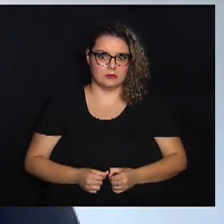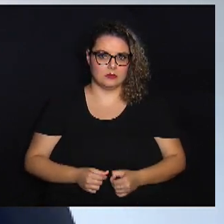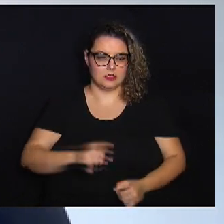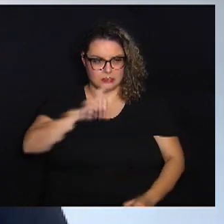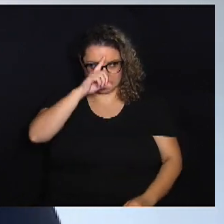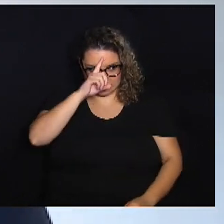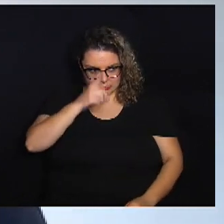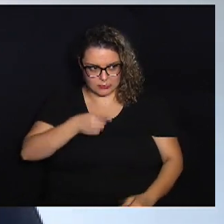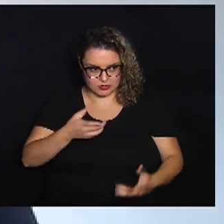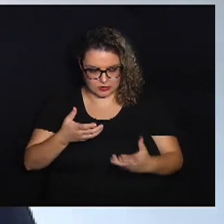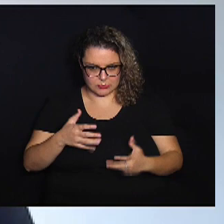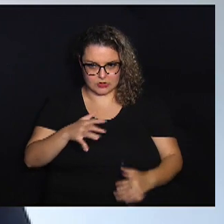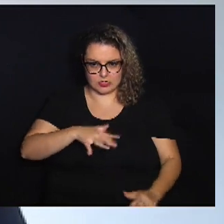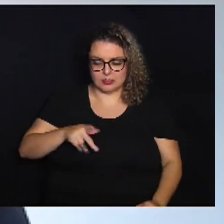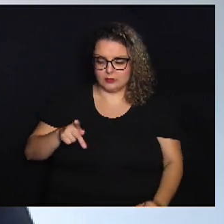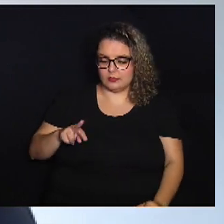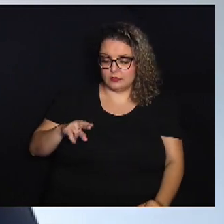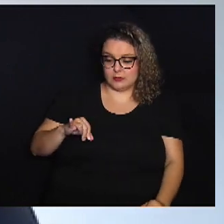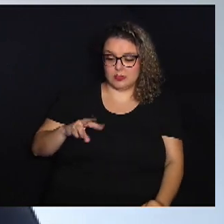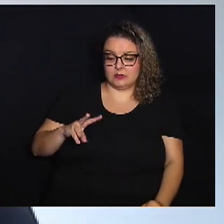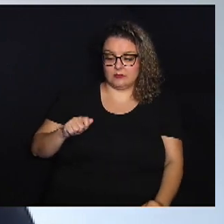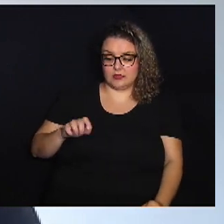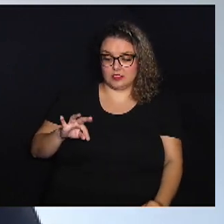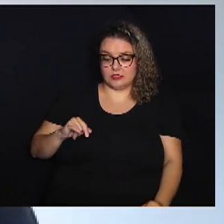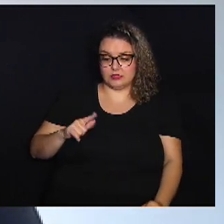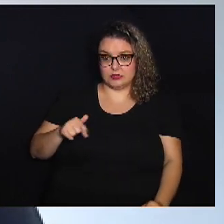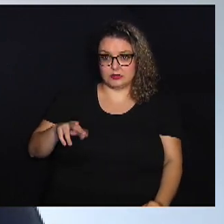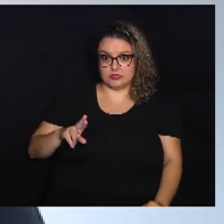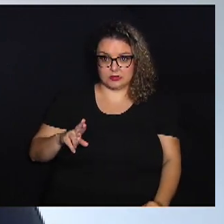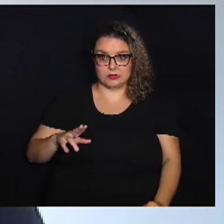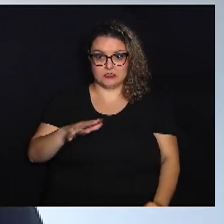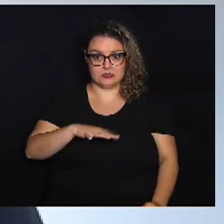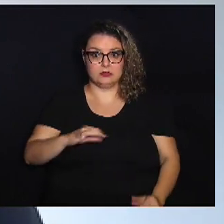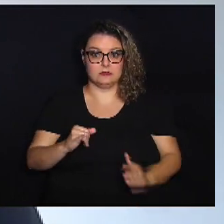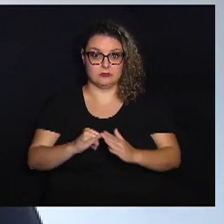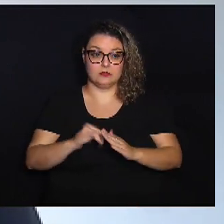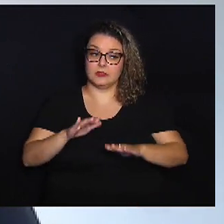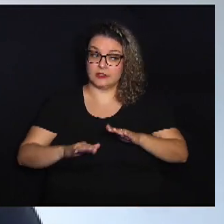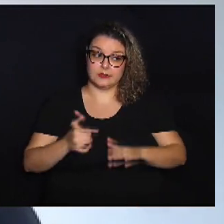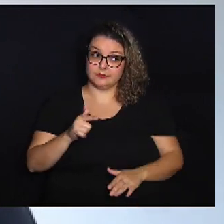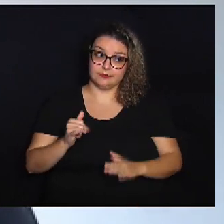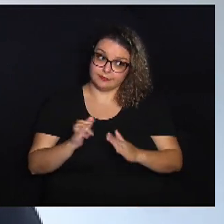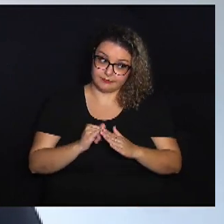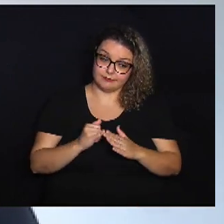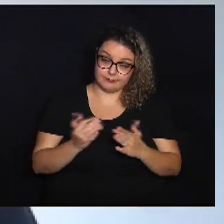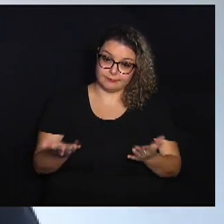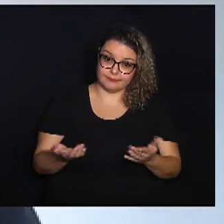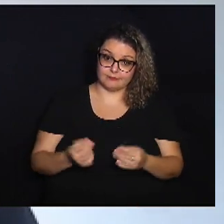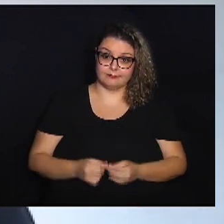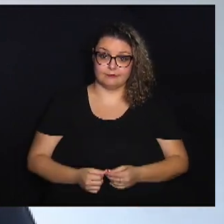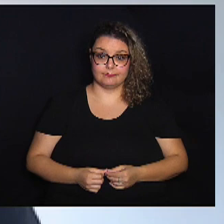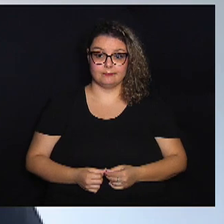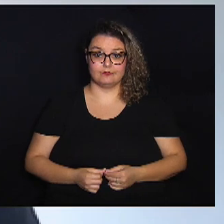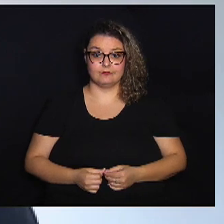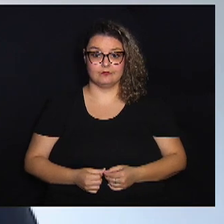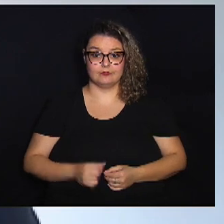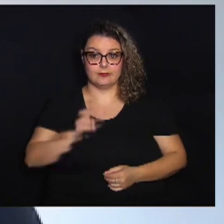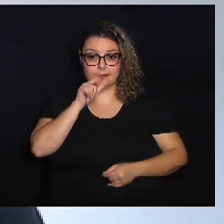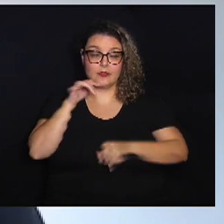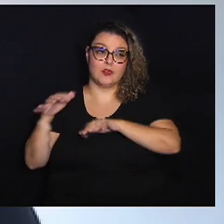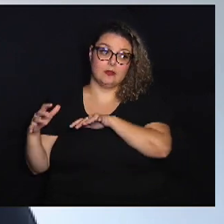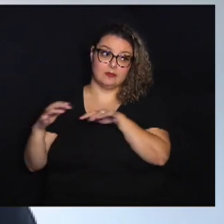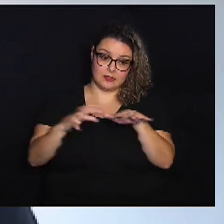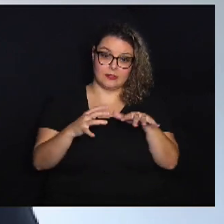privatizar as suas propriedades, talvez daqui a algum tempo não haja mais propriedades, né? O mar tenha invadido e